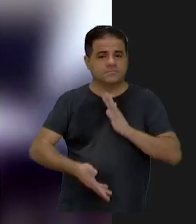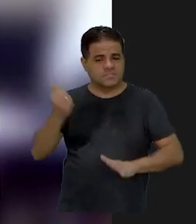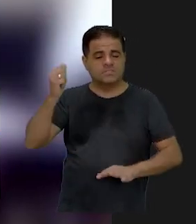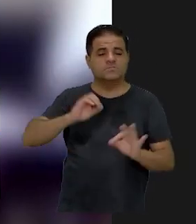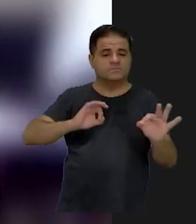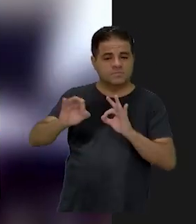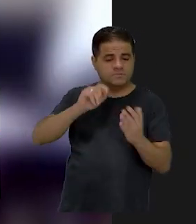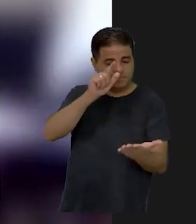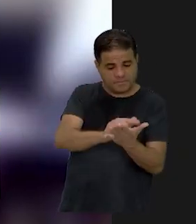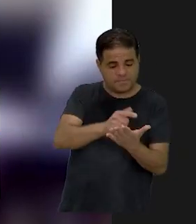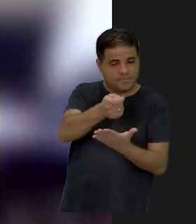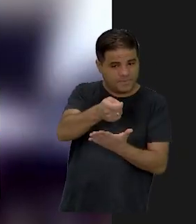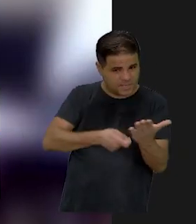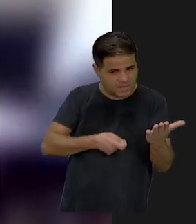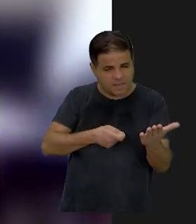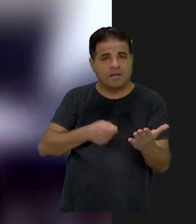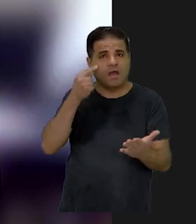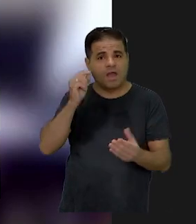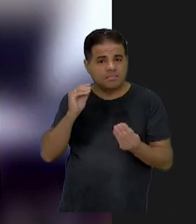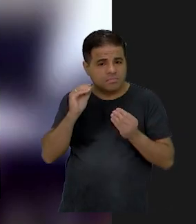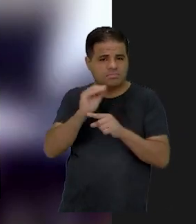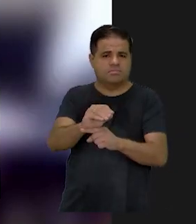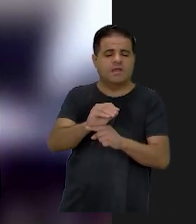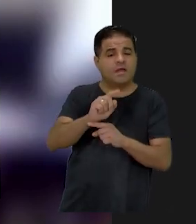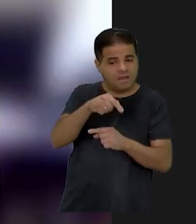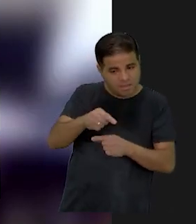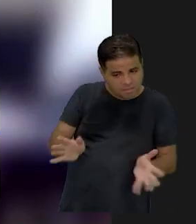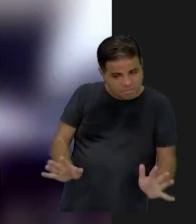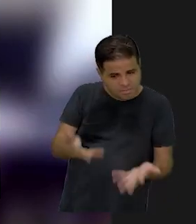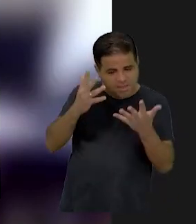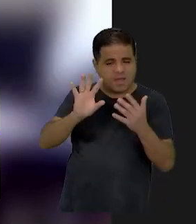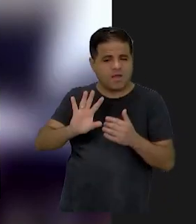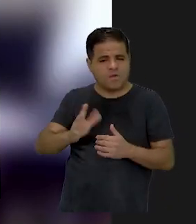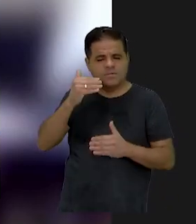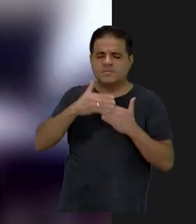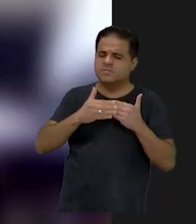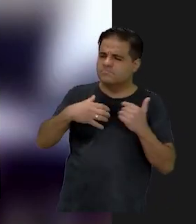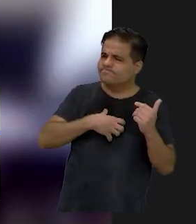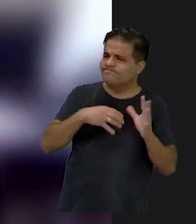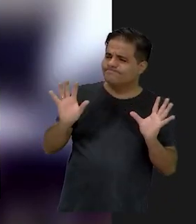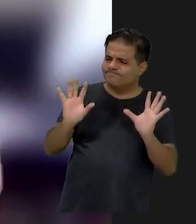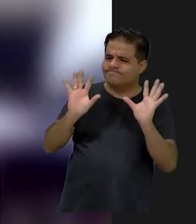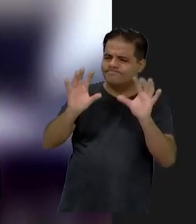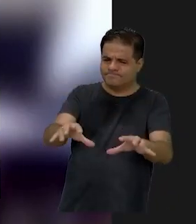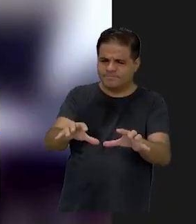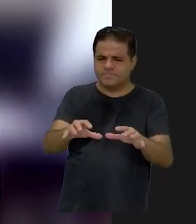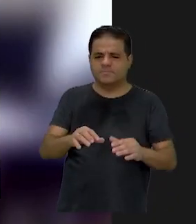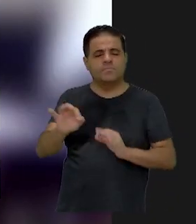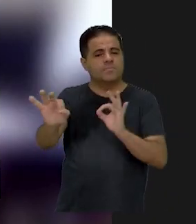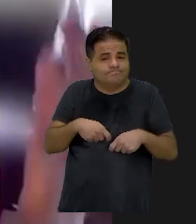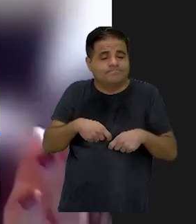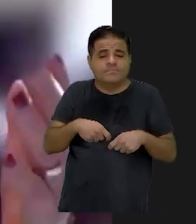custo, alguém paga por ele, seja na vestimenta, na alimentação, na escola, no transporte,